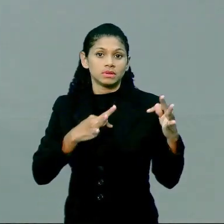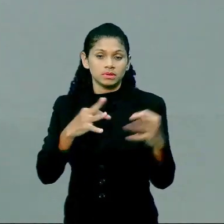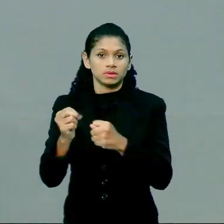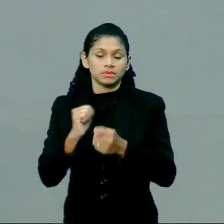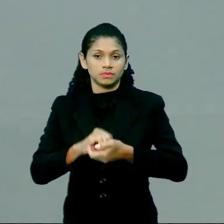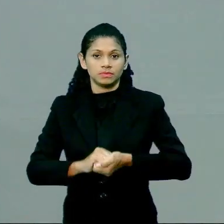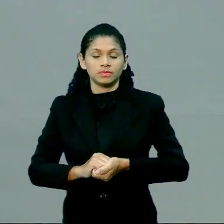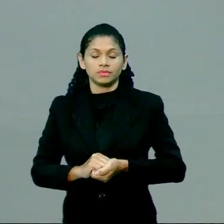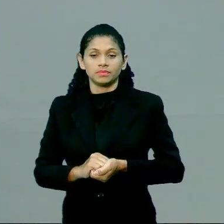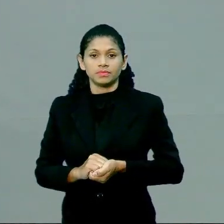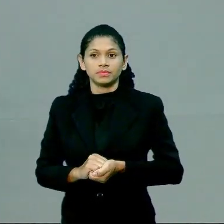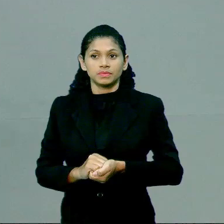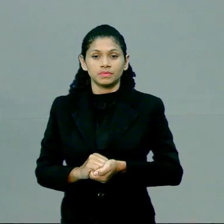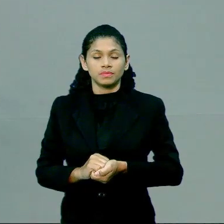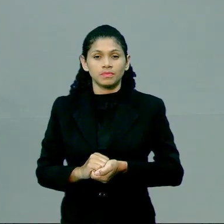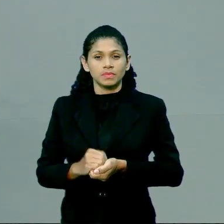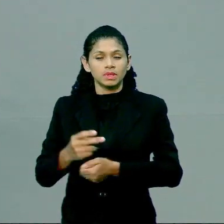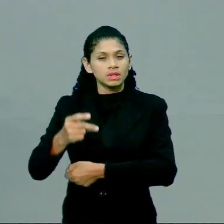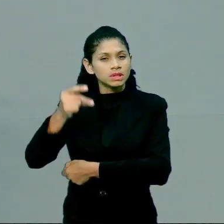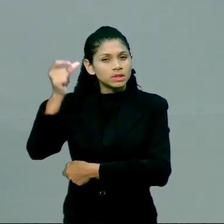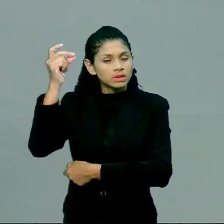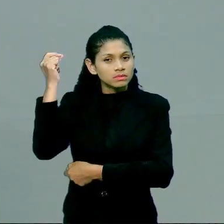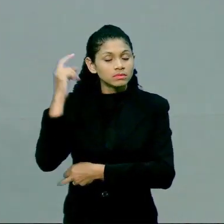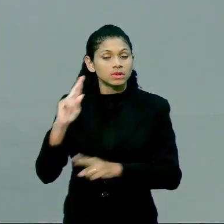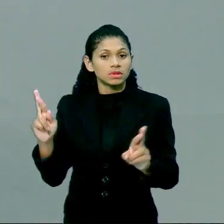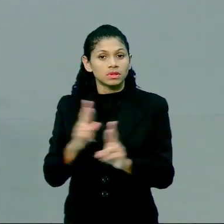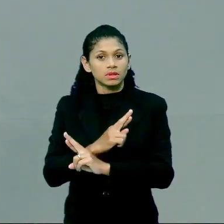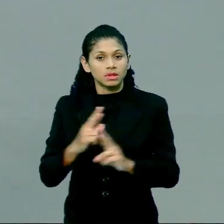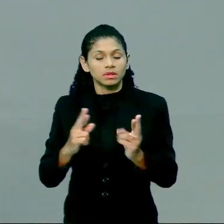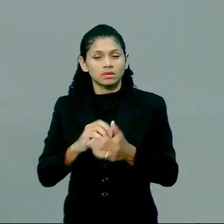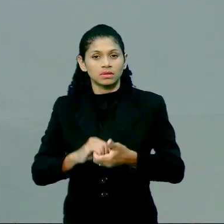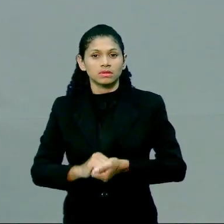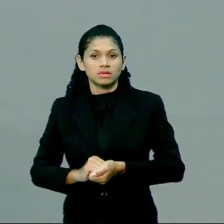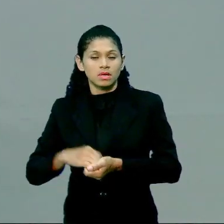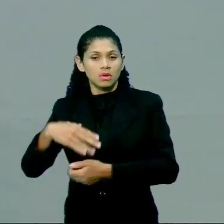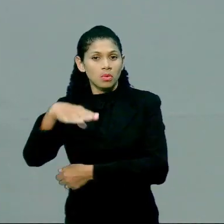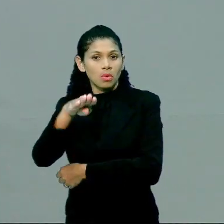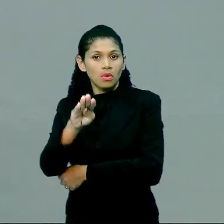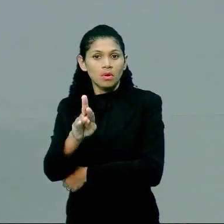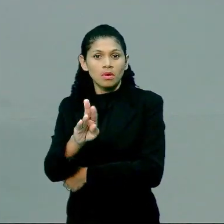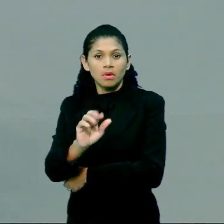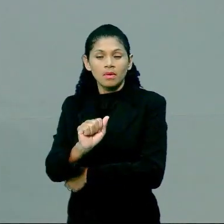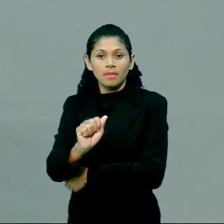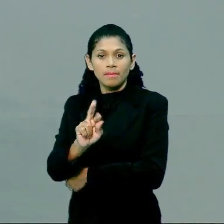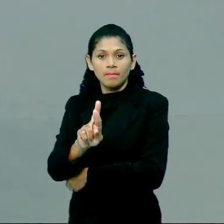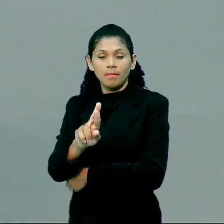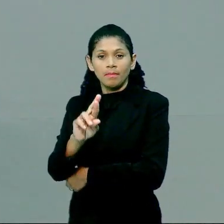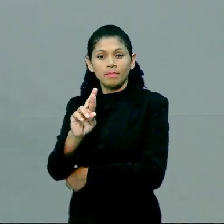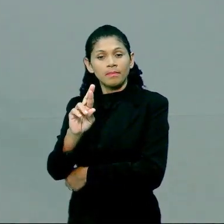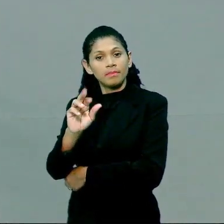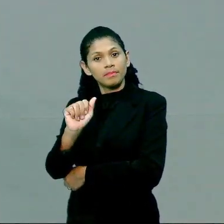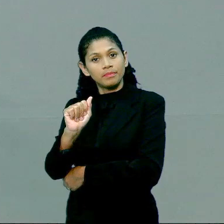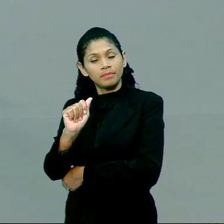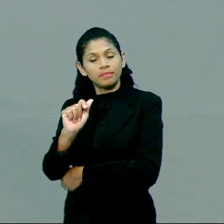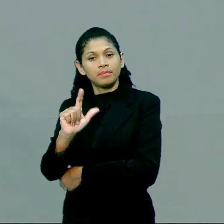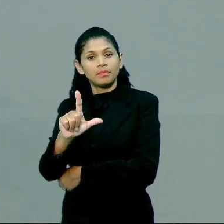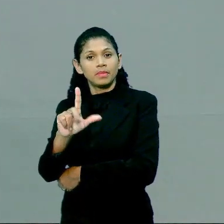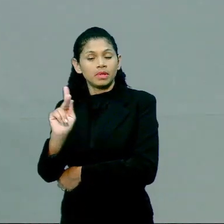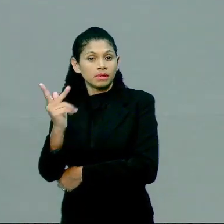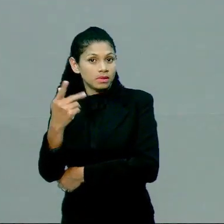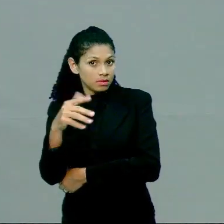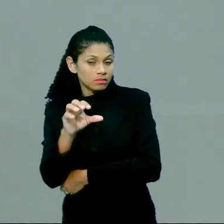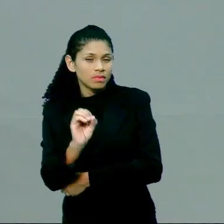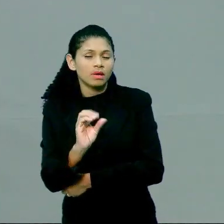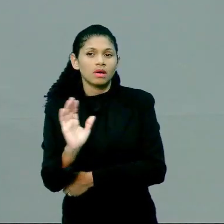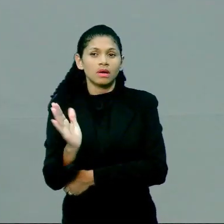jogo de aposta antigamente se relacionava muito e só o baralho dominó hoje em dia mais esses jogos online né Sportback